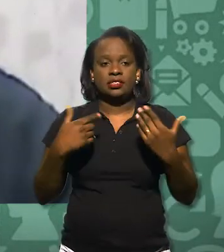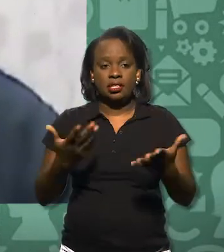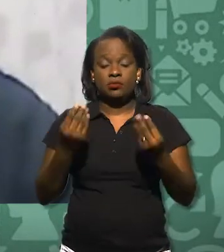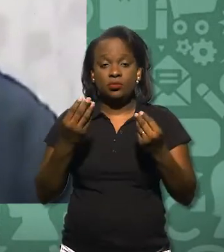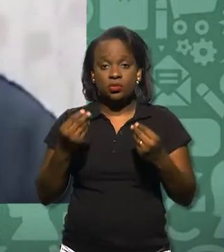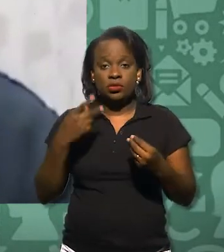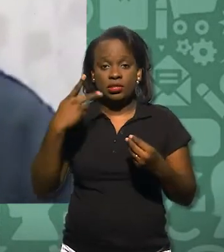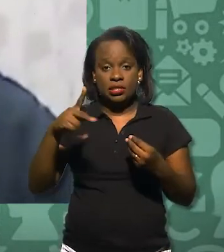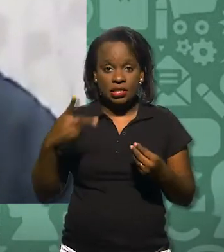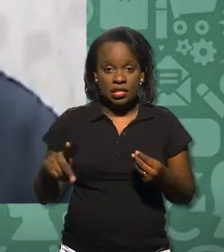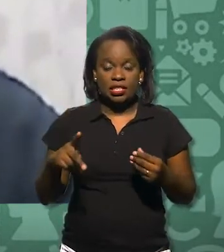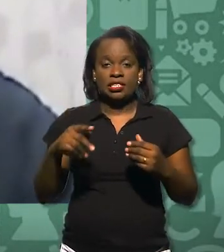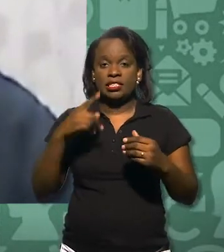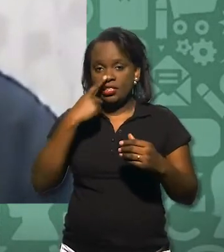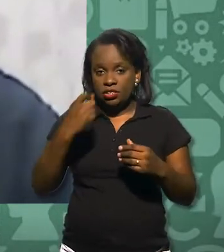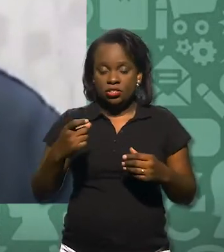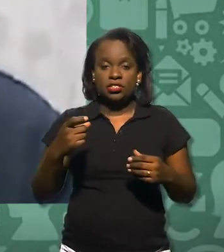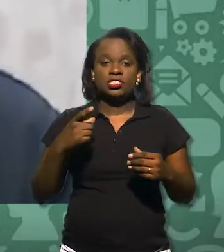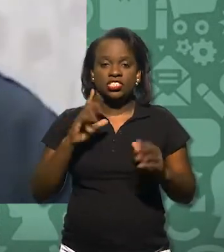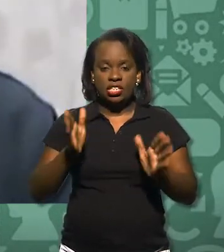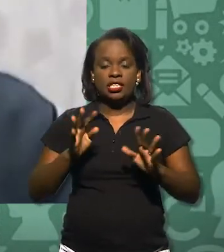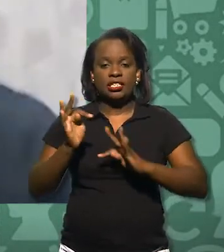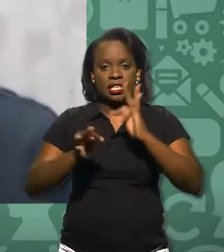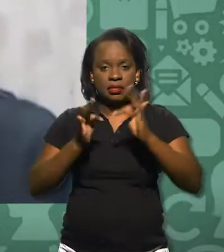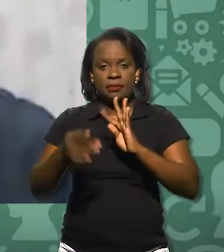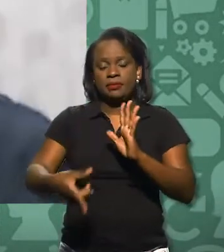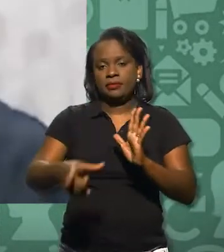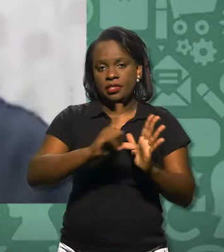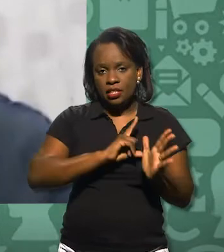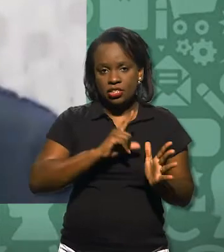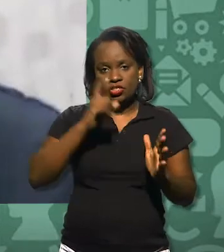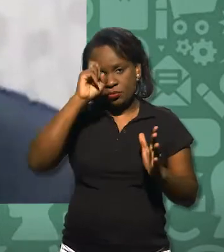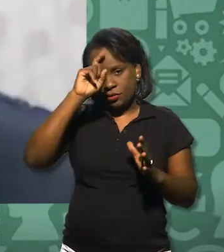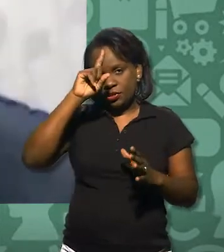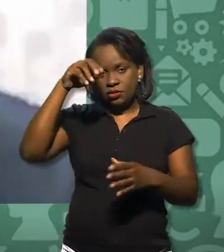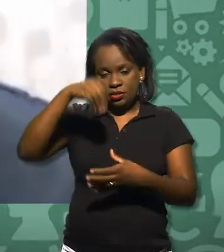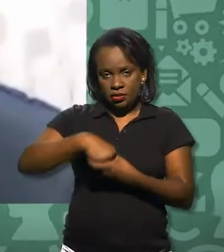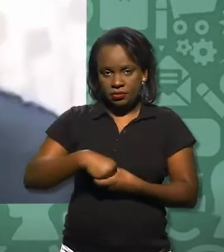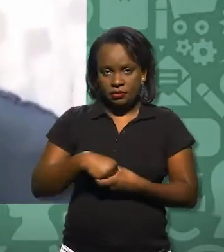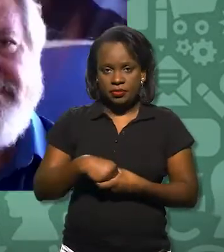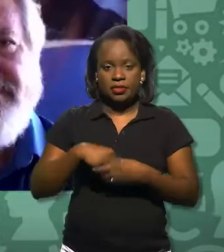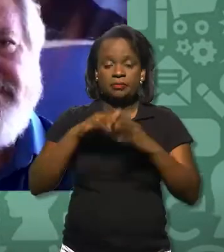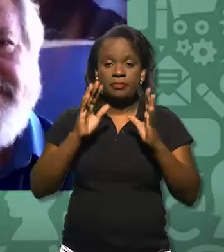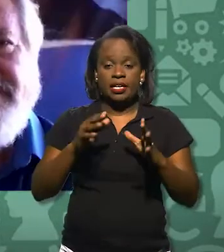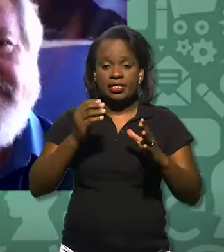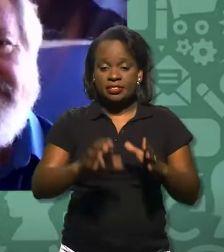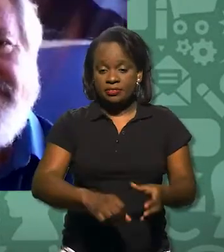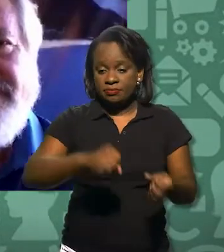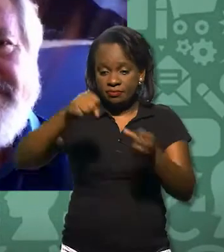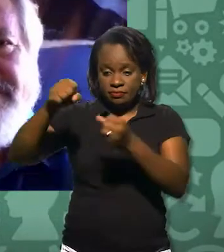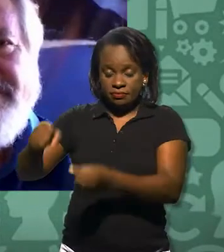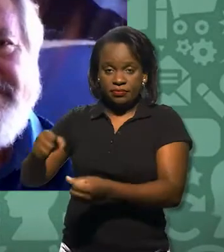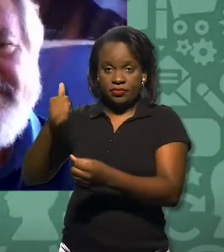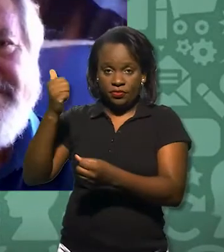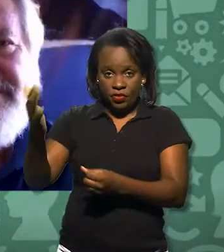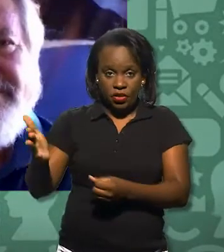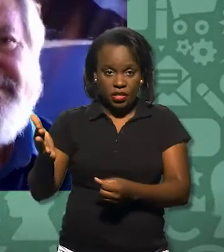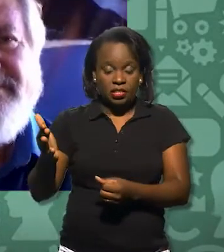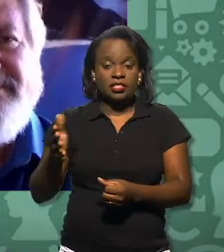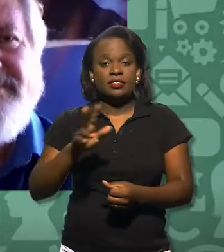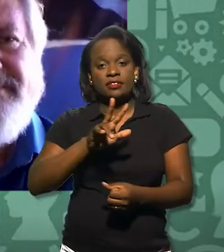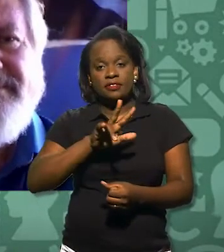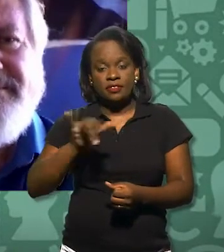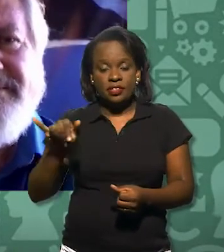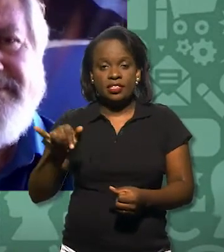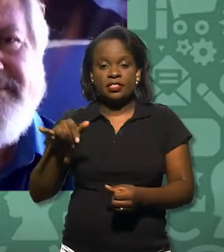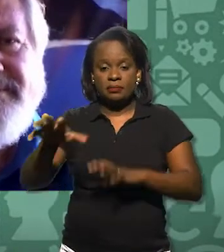e muitos resíduos já são tratados previamente dentro do hospital. Mas quando ele sai de lá,